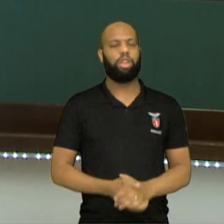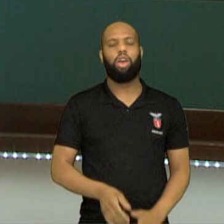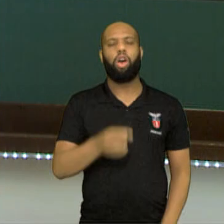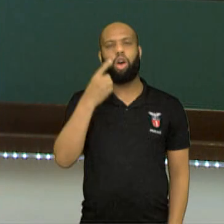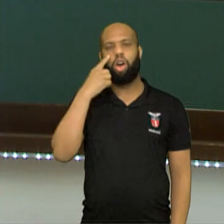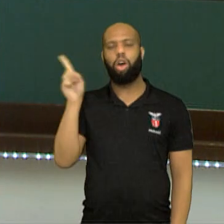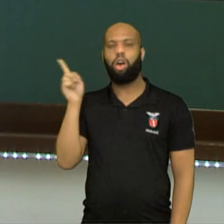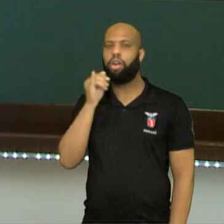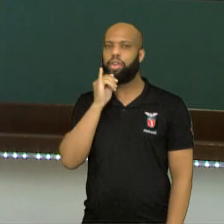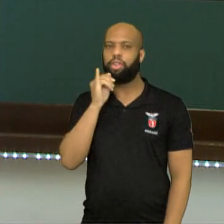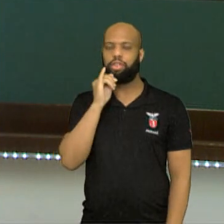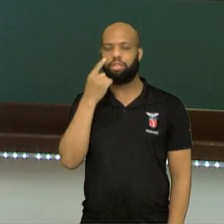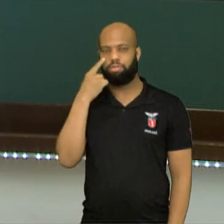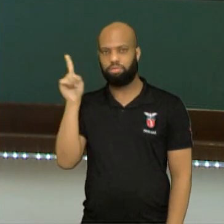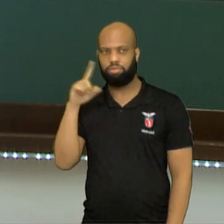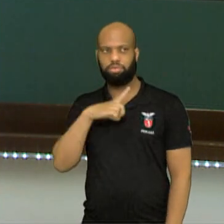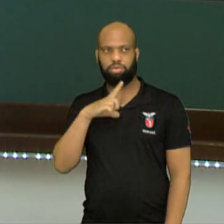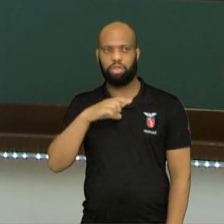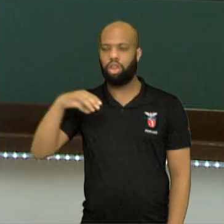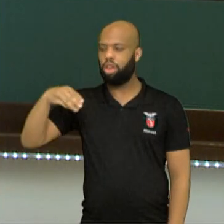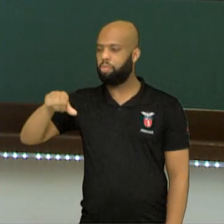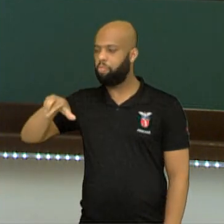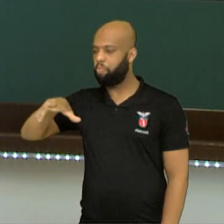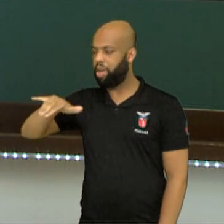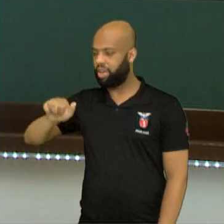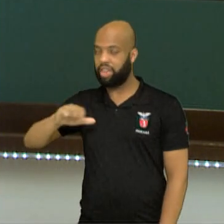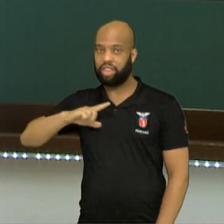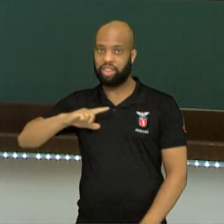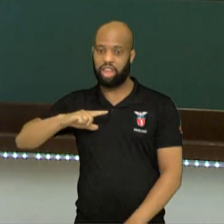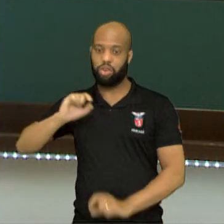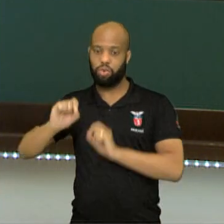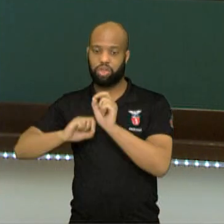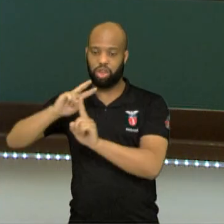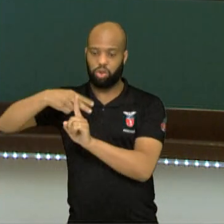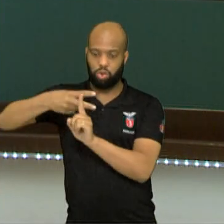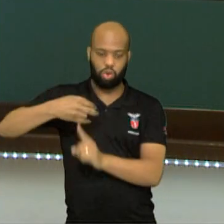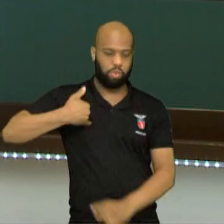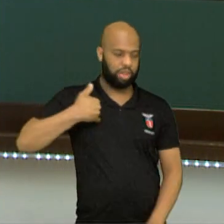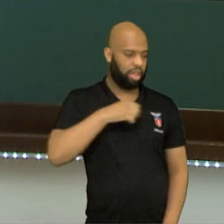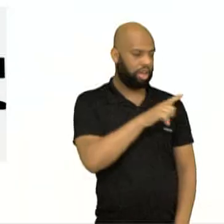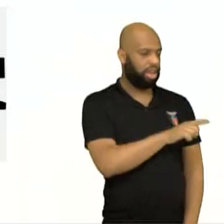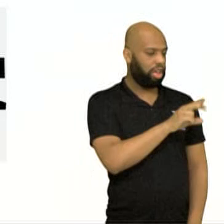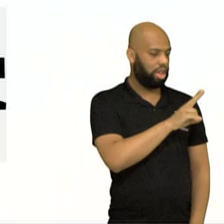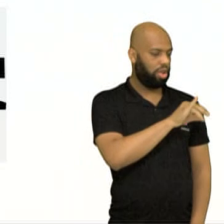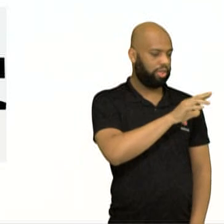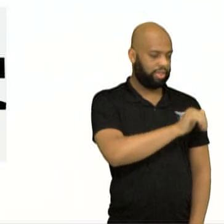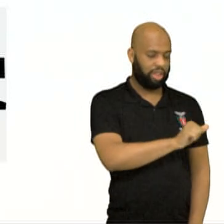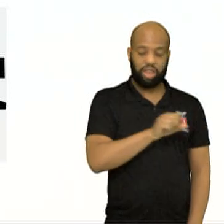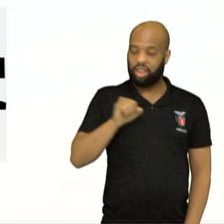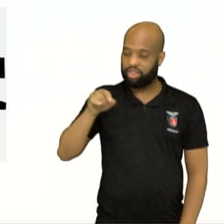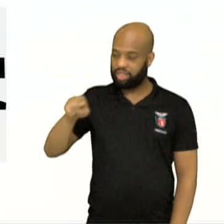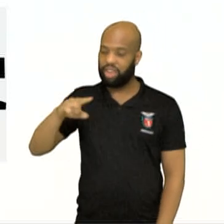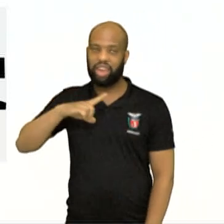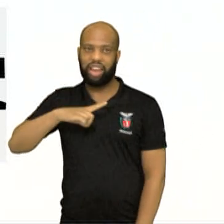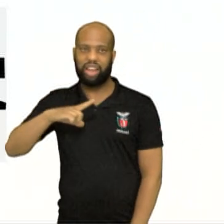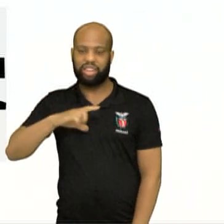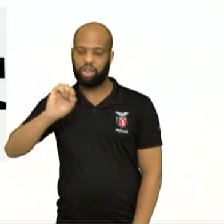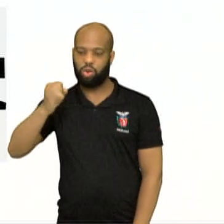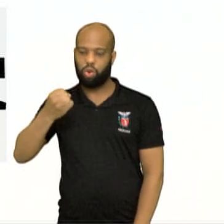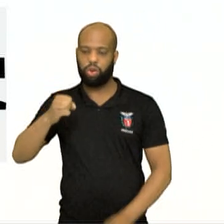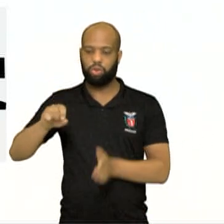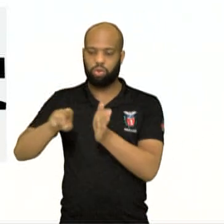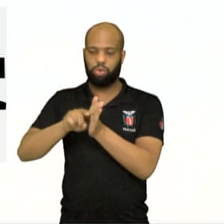Para isso, nós vamos acompanhar a seguinte situação, olha só. Maria tem o dobro da idade de Lúcia. Se Maria tivesse 8